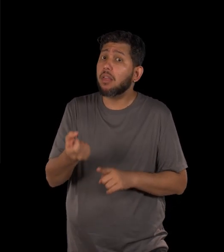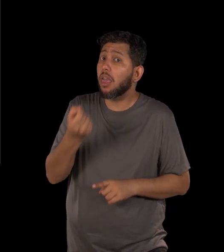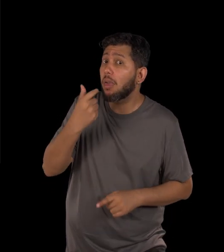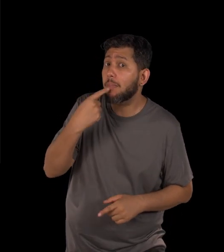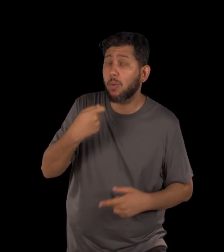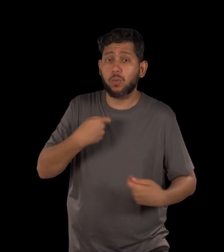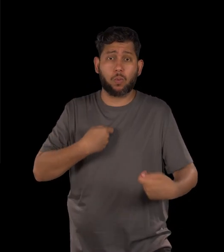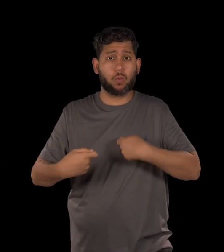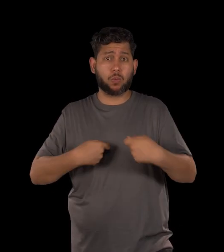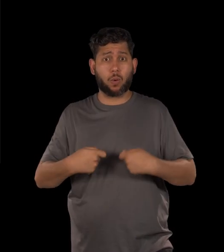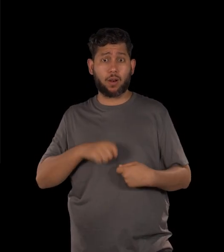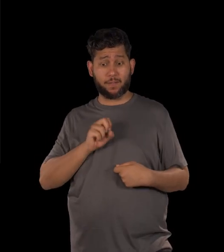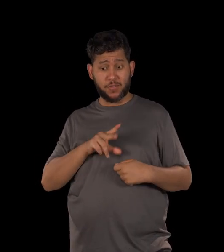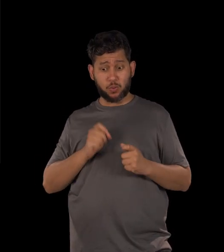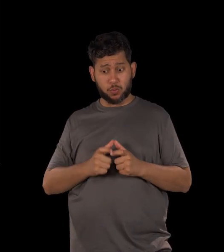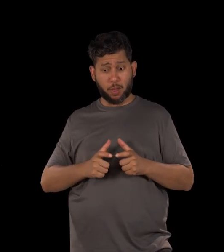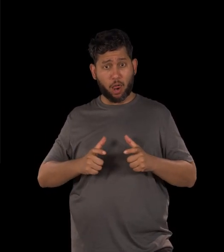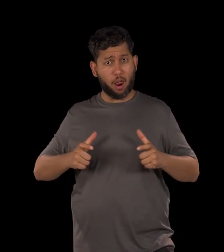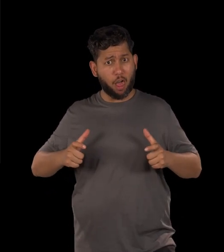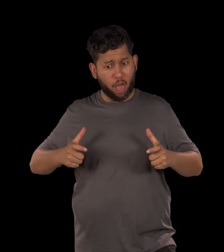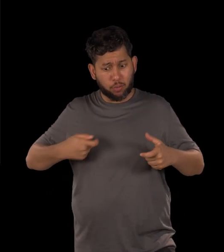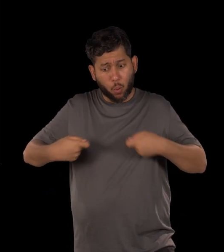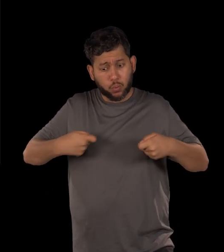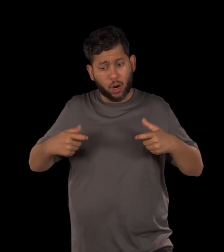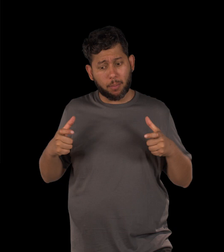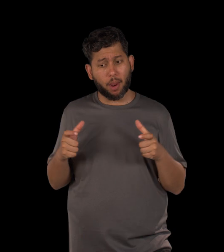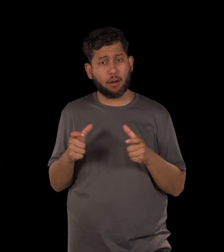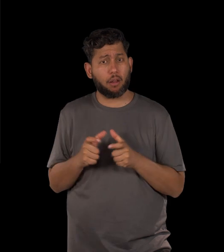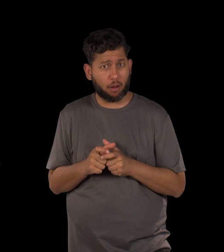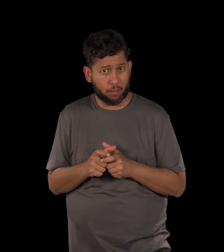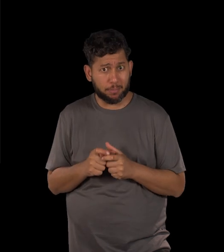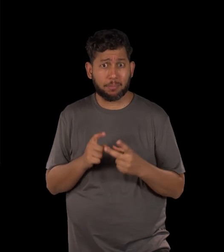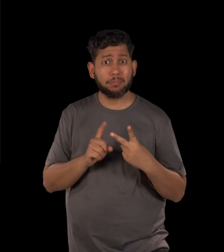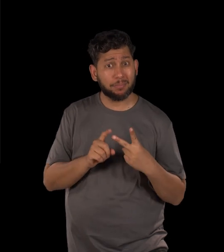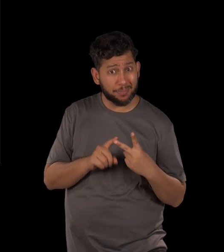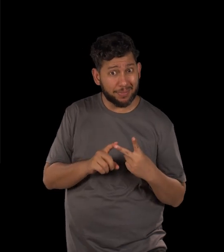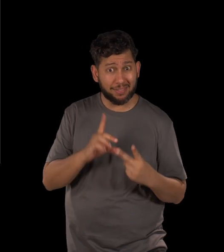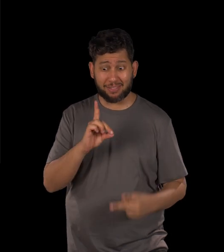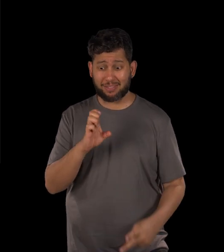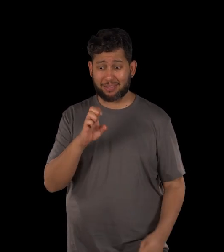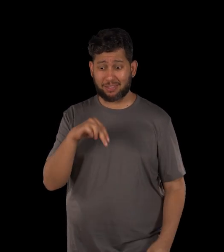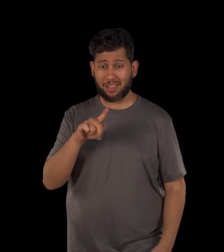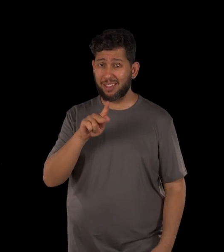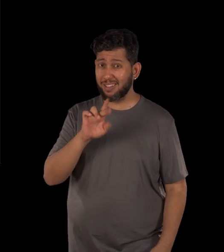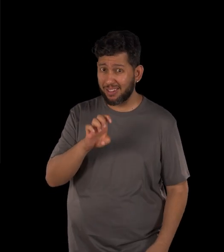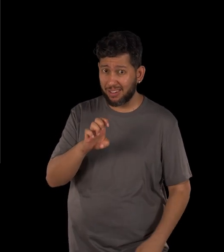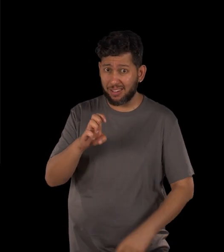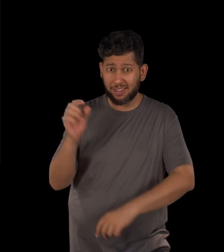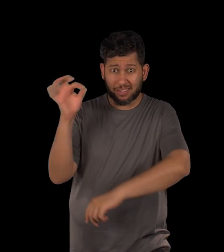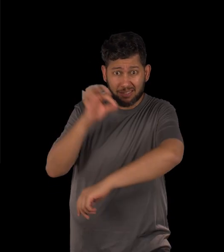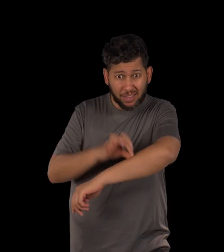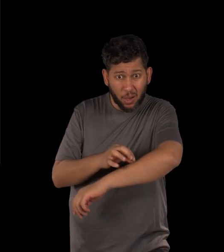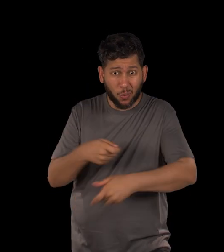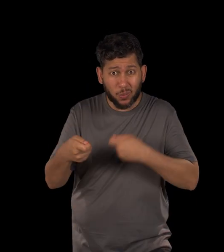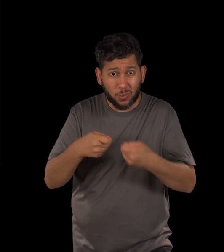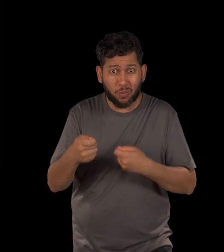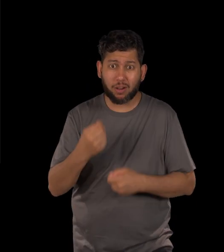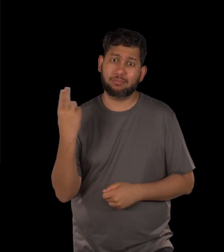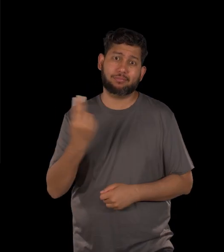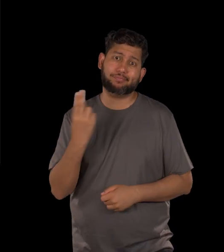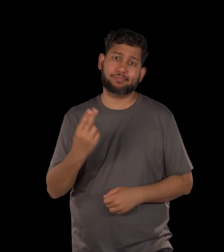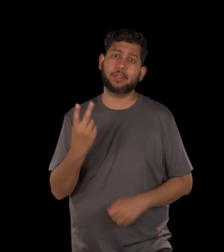com antirretrovirais, ao passo que da dengue é ainda de difícil controle, tanto que em